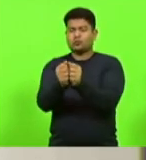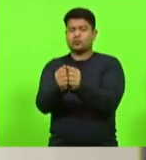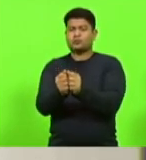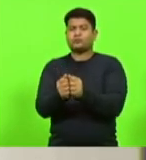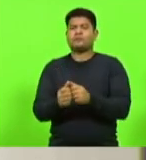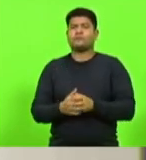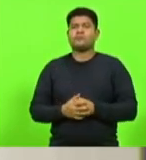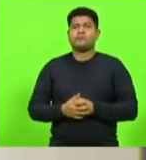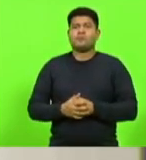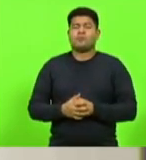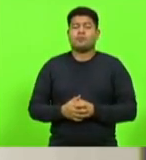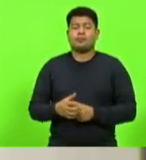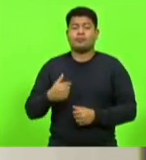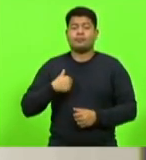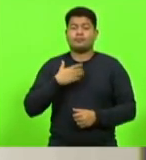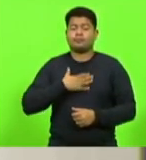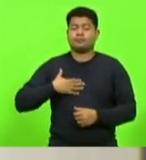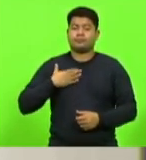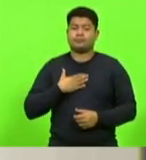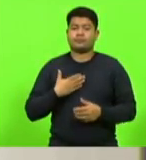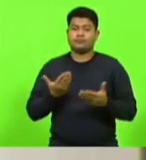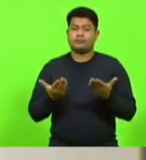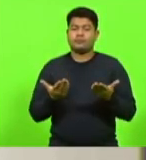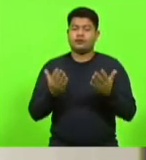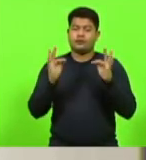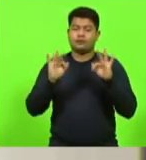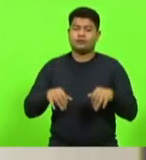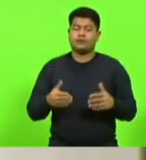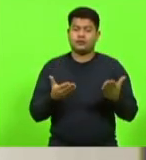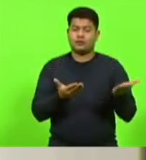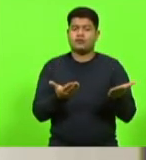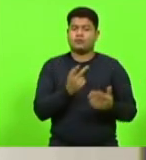Eu gostaria que o presidente fizesse a finalização.